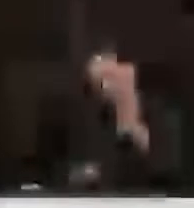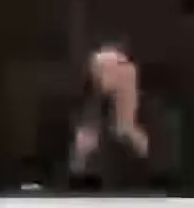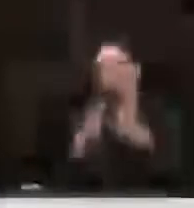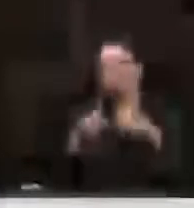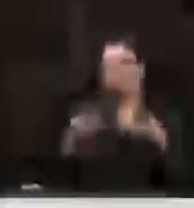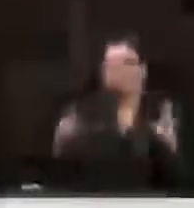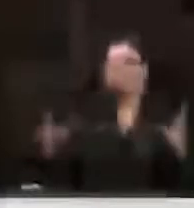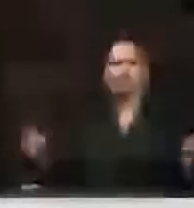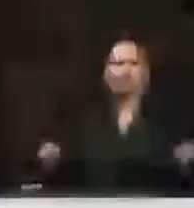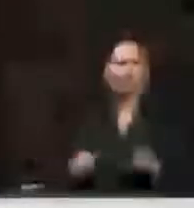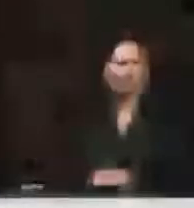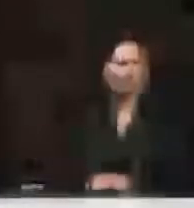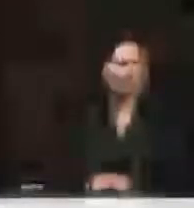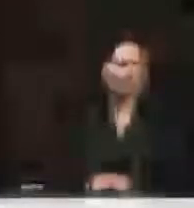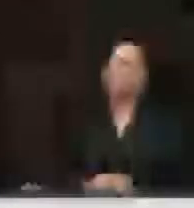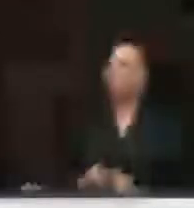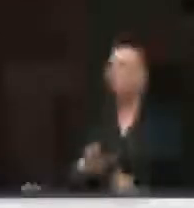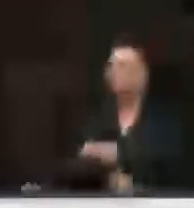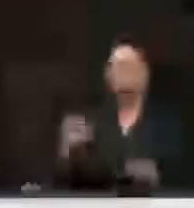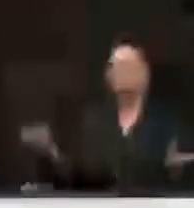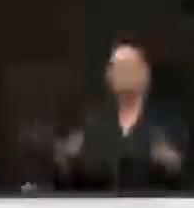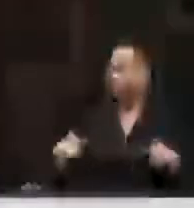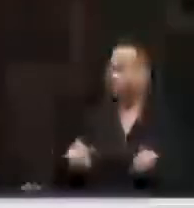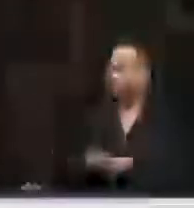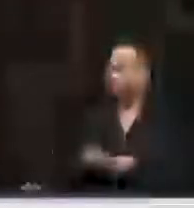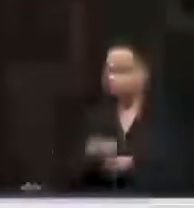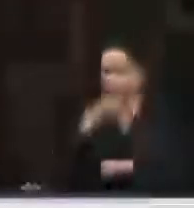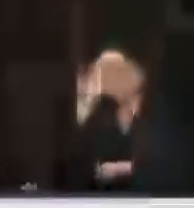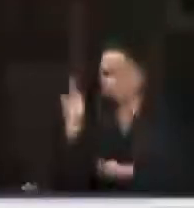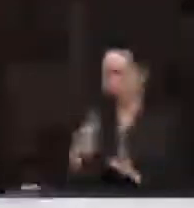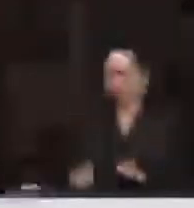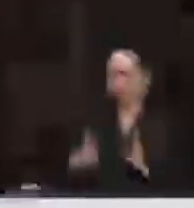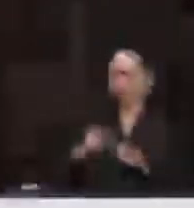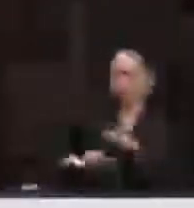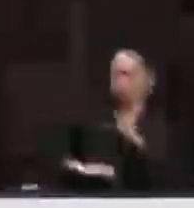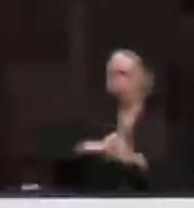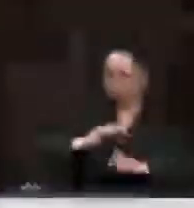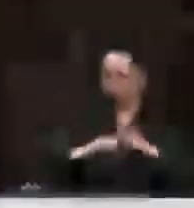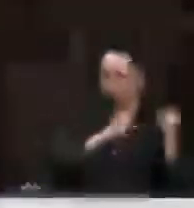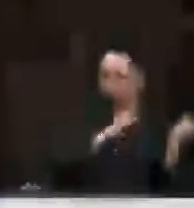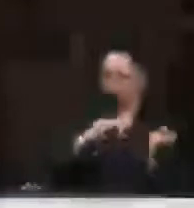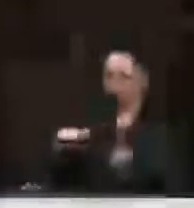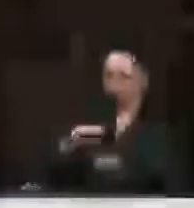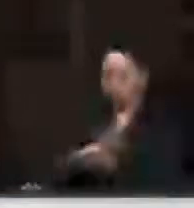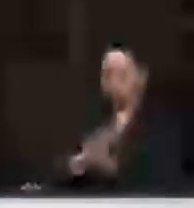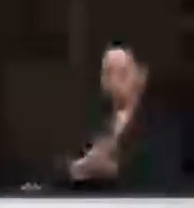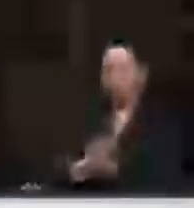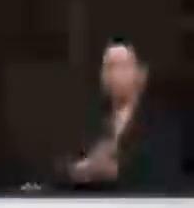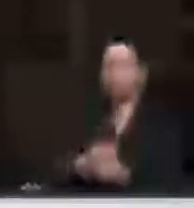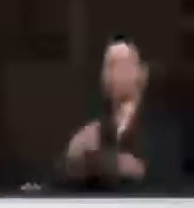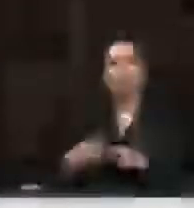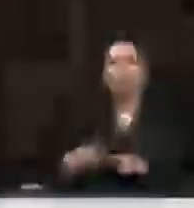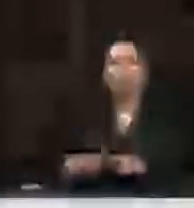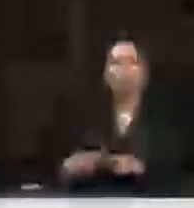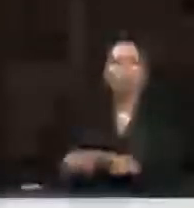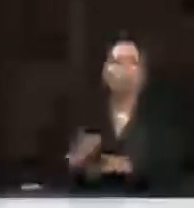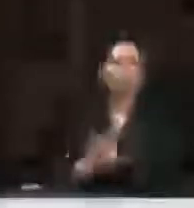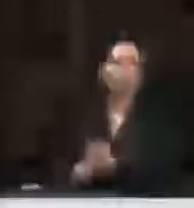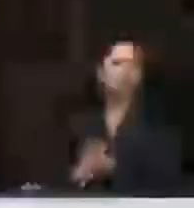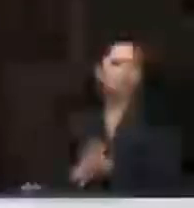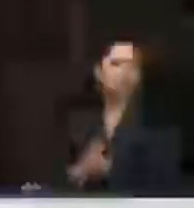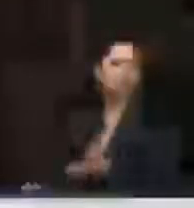de lutadores que estão aí dando continuidade a esse esforço, porque a discriminação